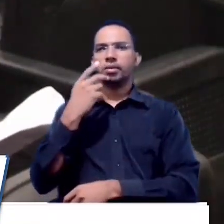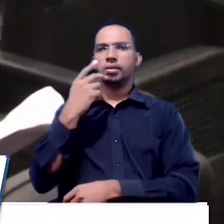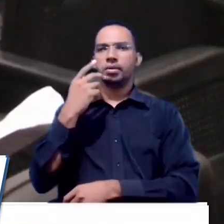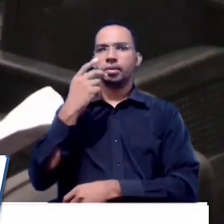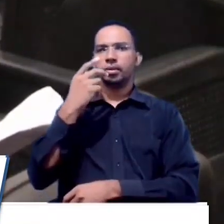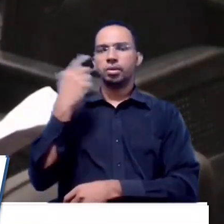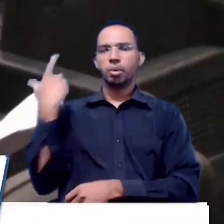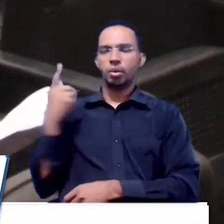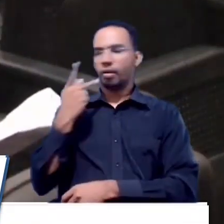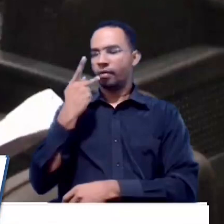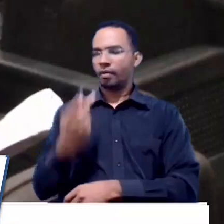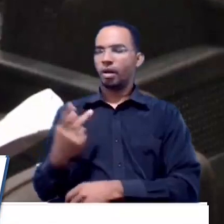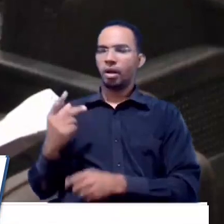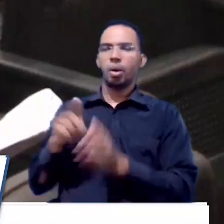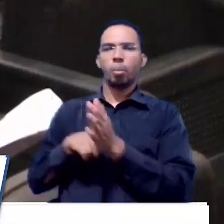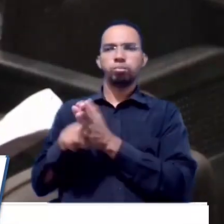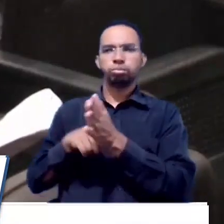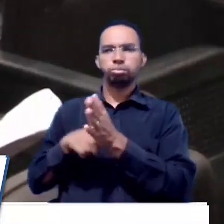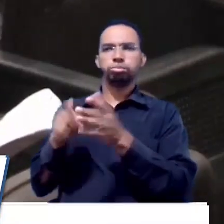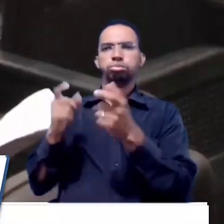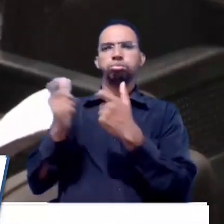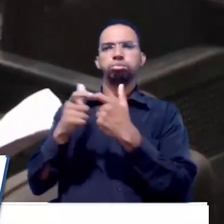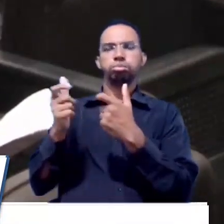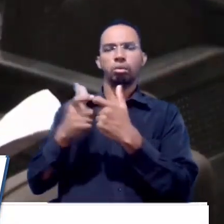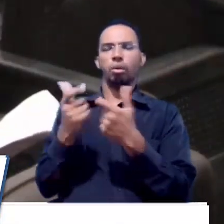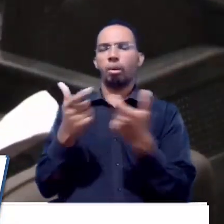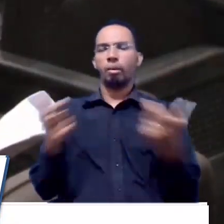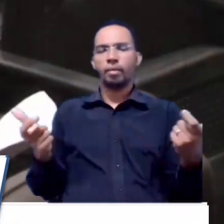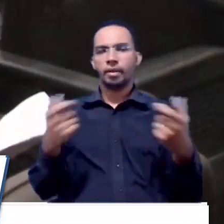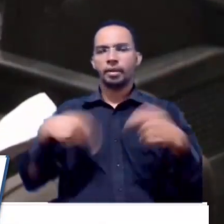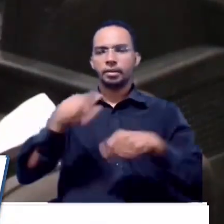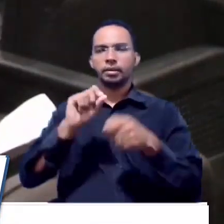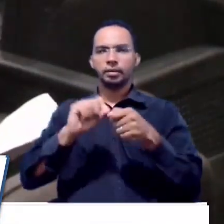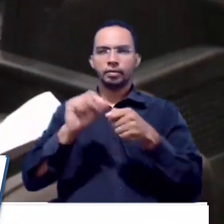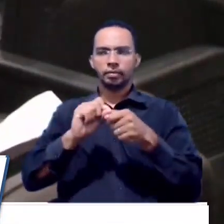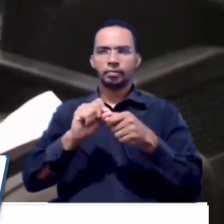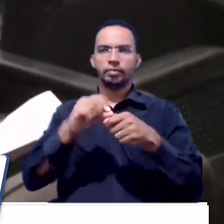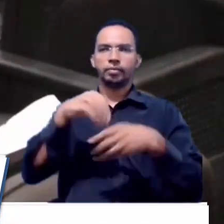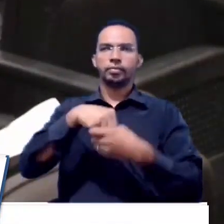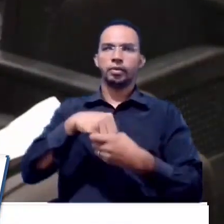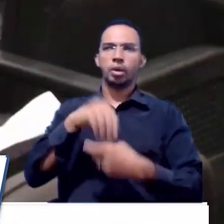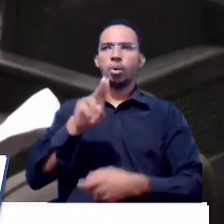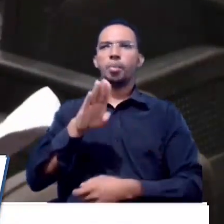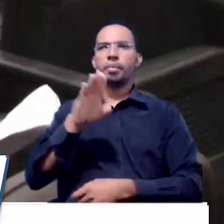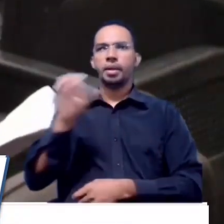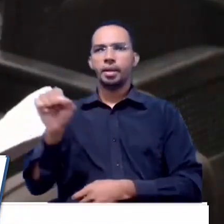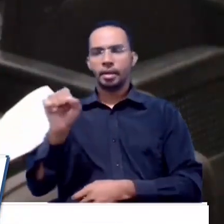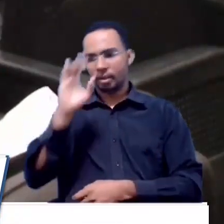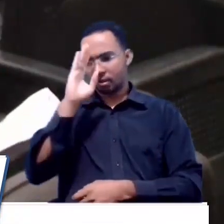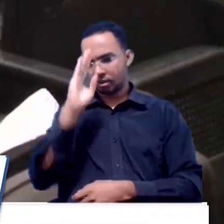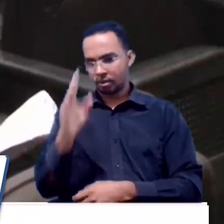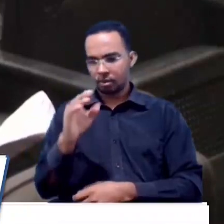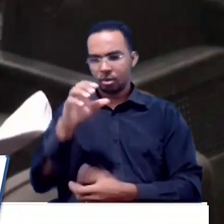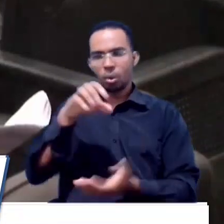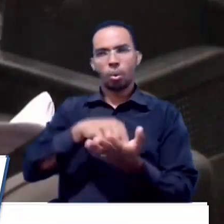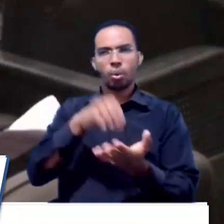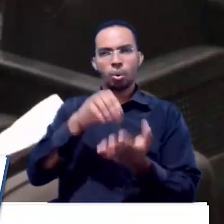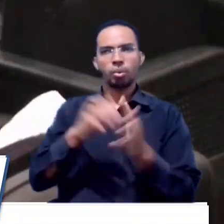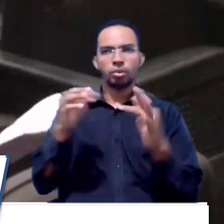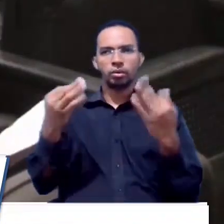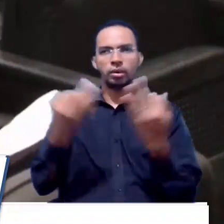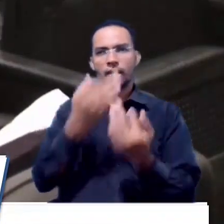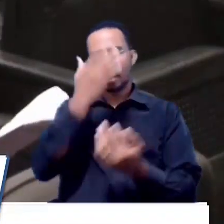fazer consulta exames Mas isso não é Então essas coisas que são feitas são feitas nas UBS e principalmente no núcleo da família que que as pessoas são